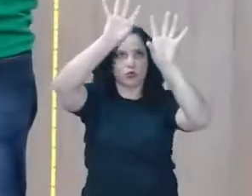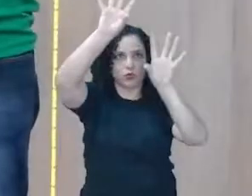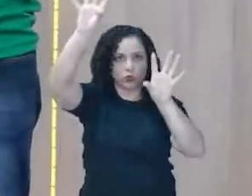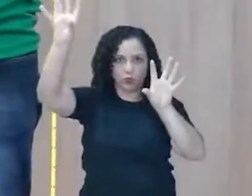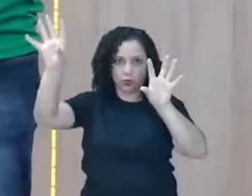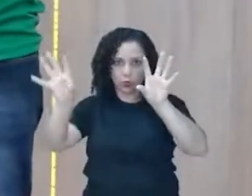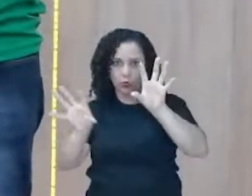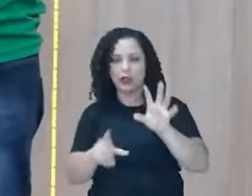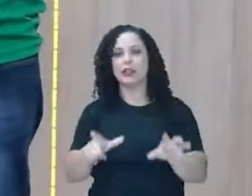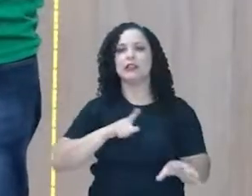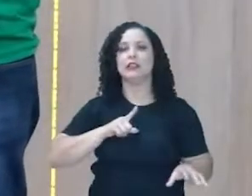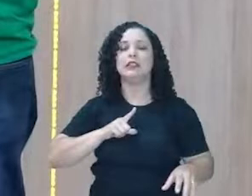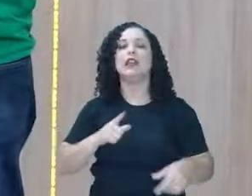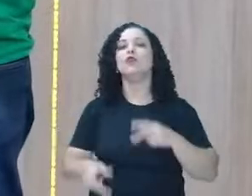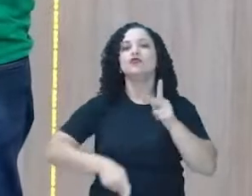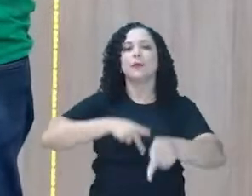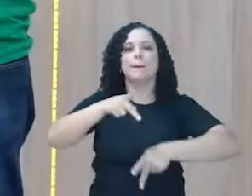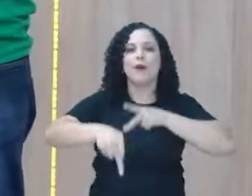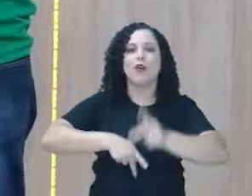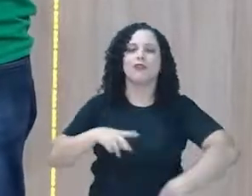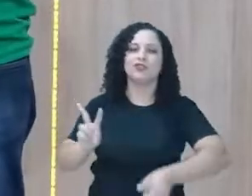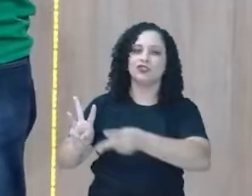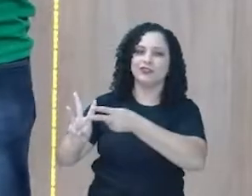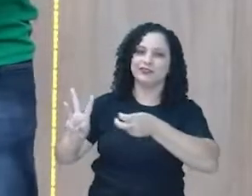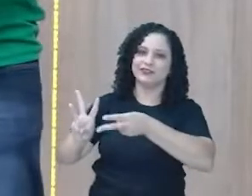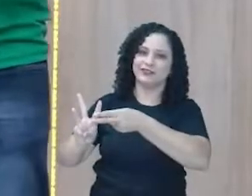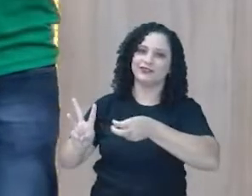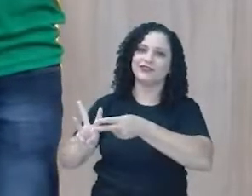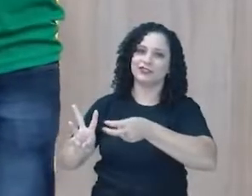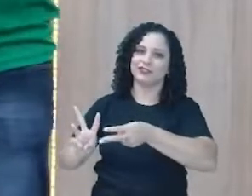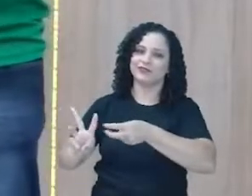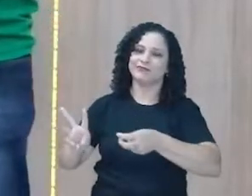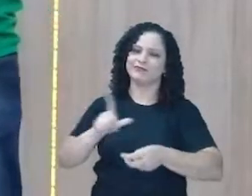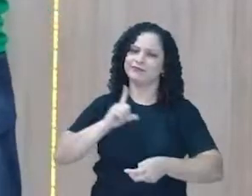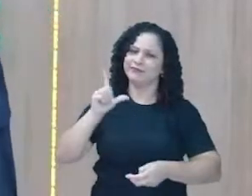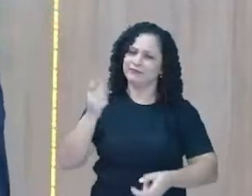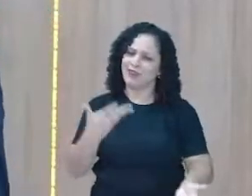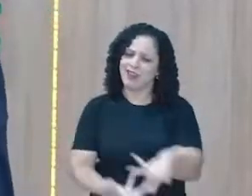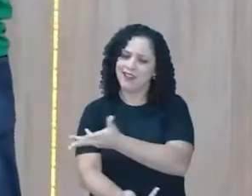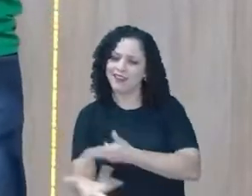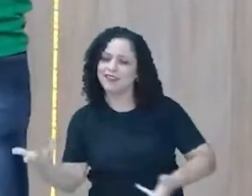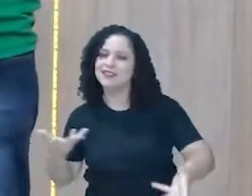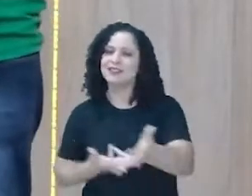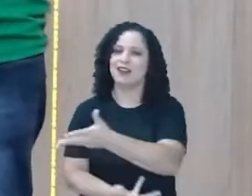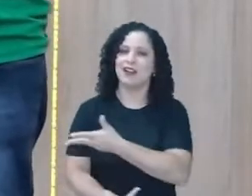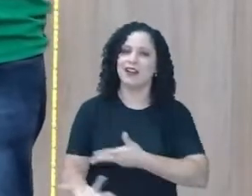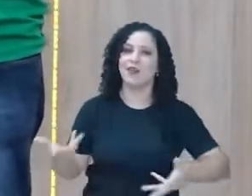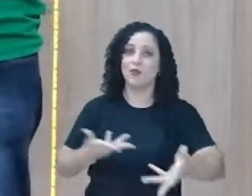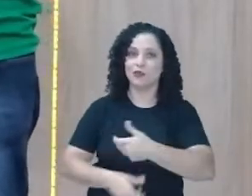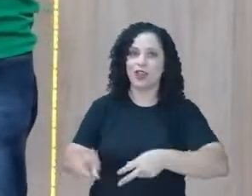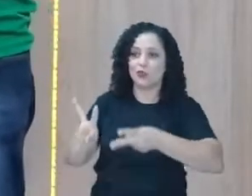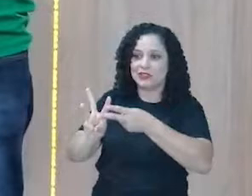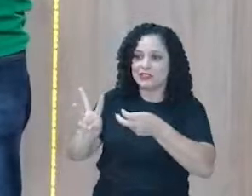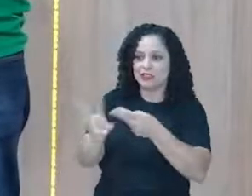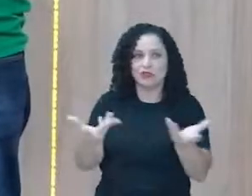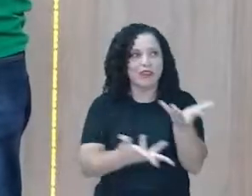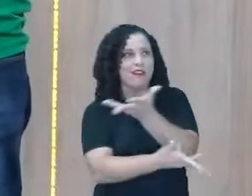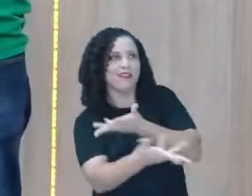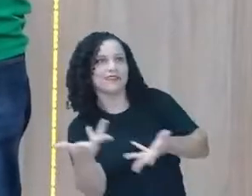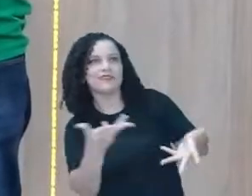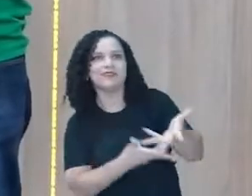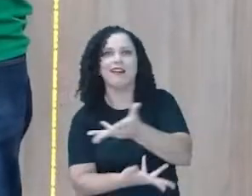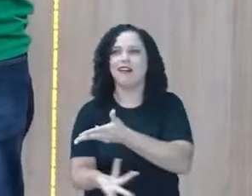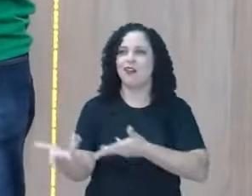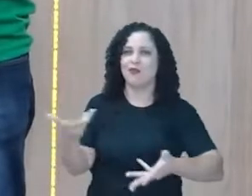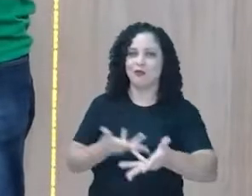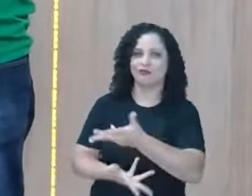dos povos indígenas, né, e esses povos tradicionais ele tinha uma relação mais harmônica com a natureza, né, porque não existia essa